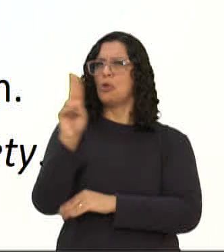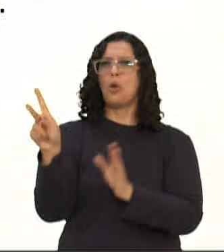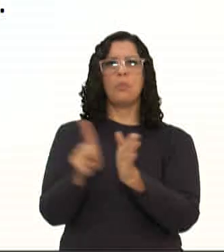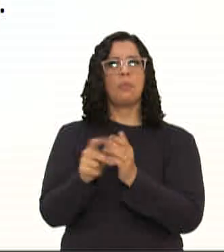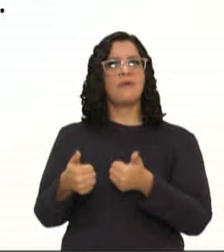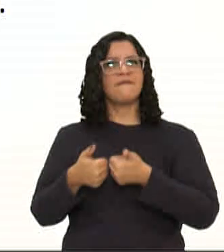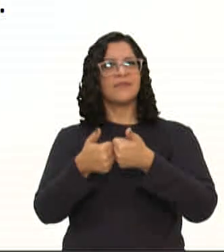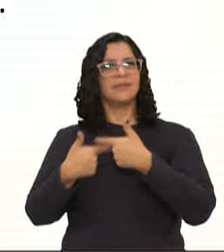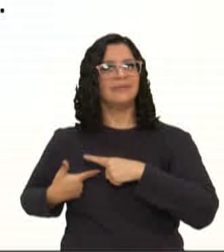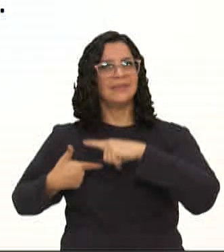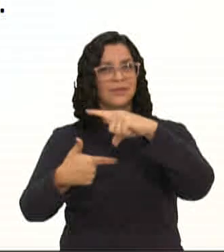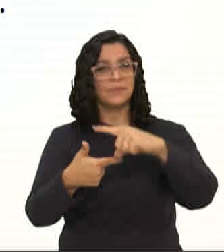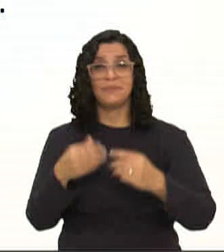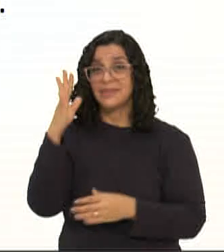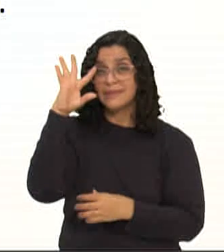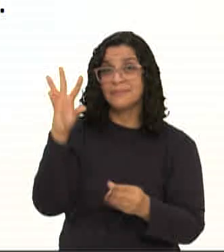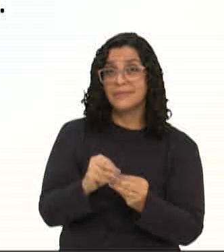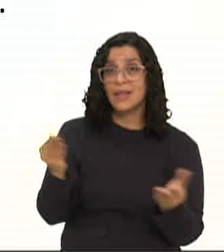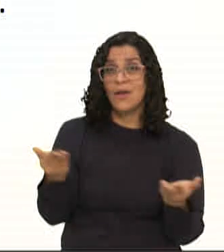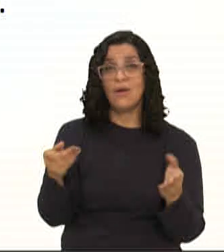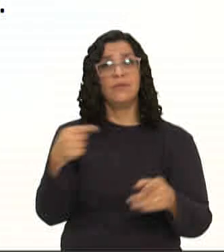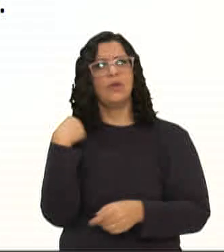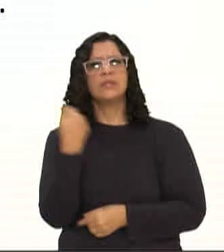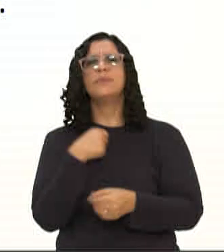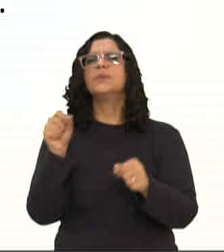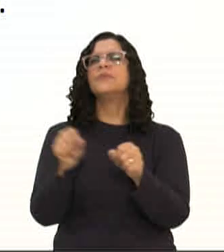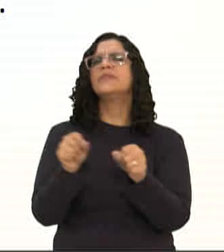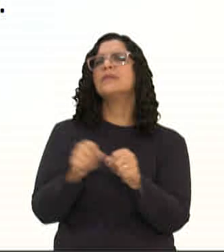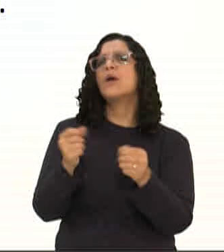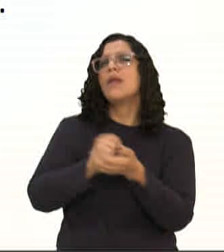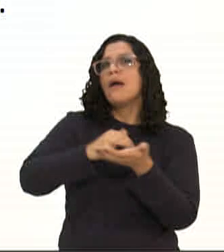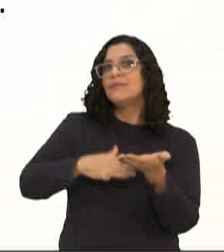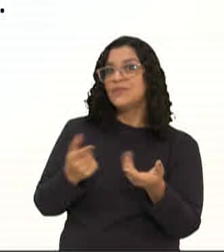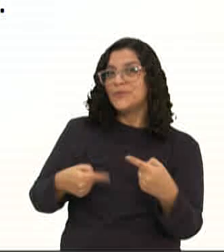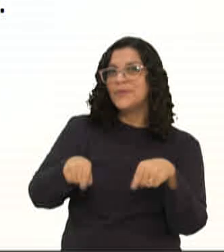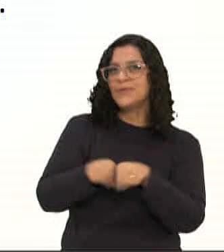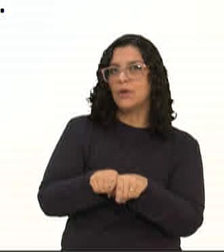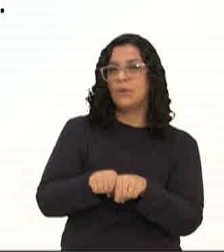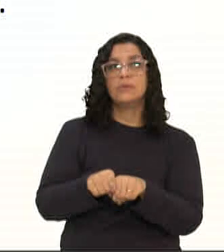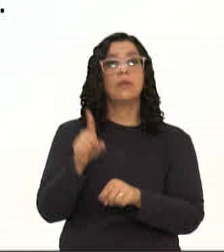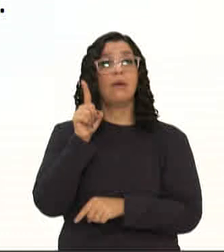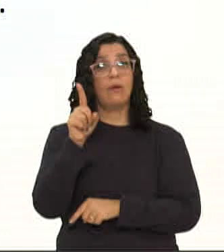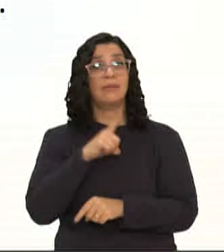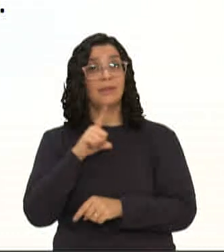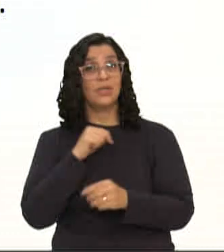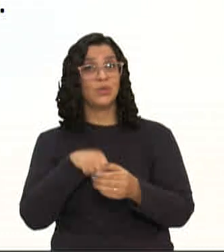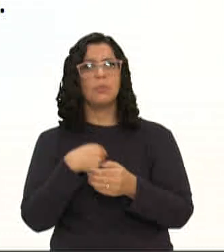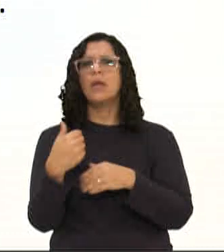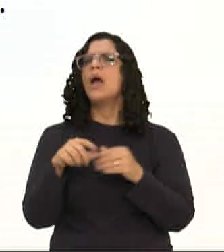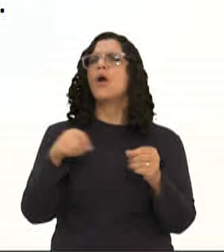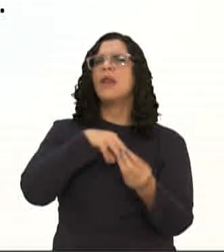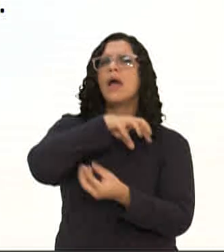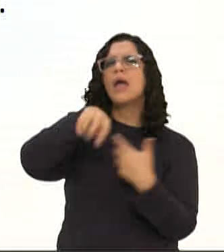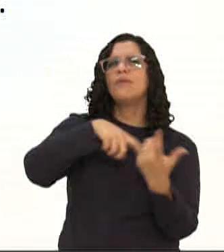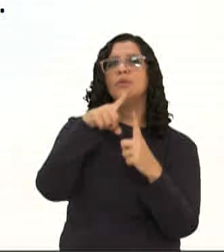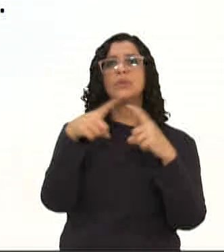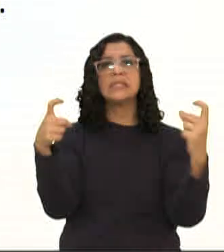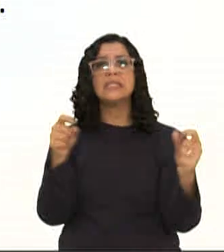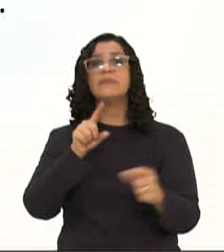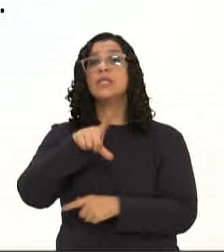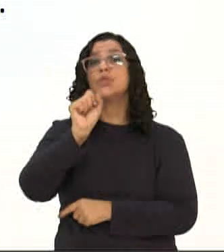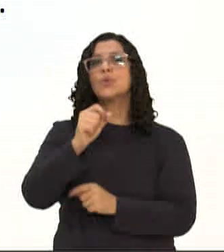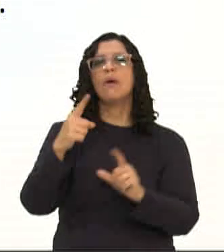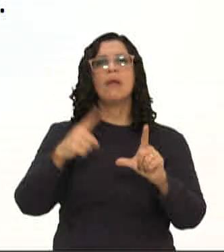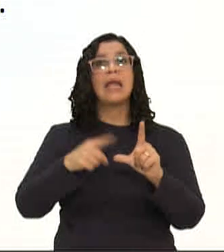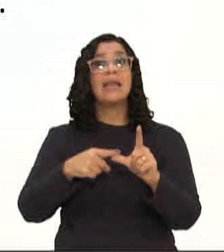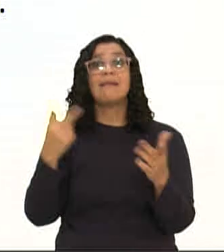clássica. Entendido? Então, pessoal, vamos então para mais um exercício aí sobre a chamada Revolução Científica, marque a